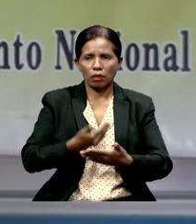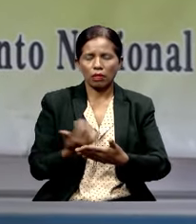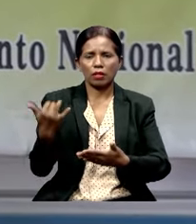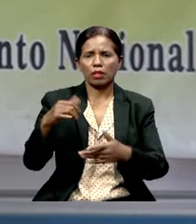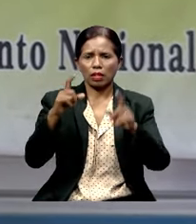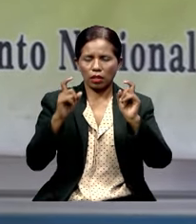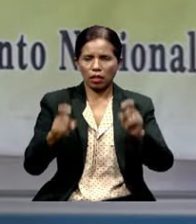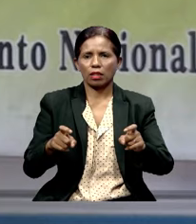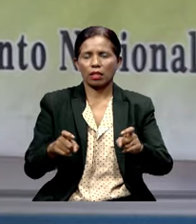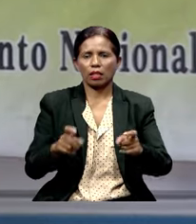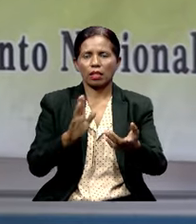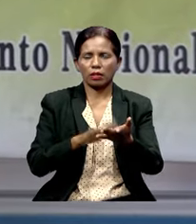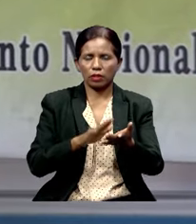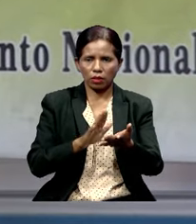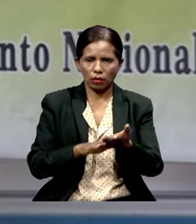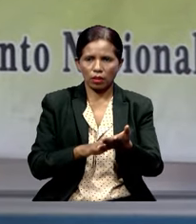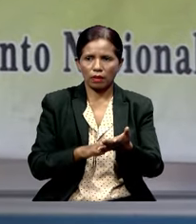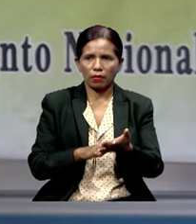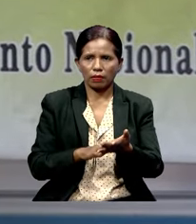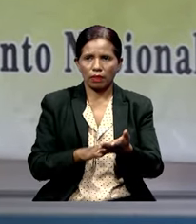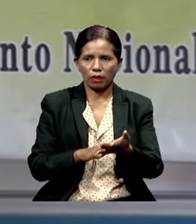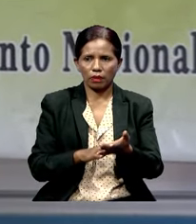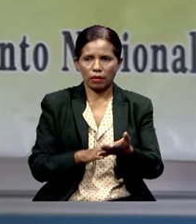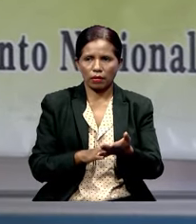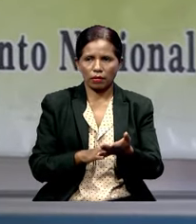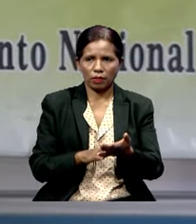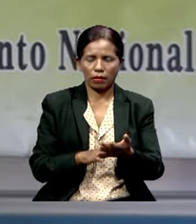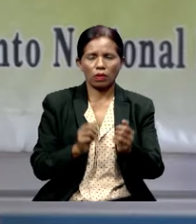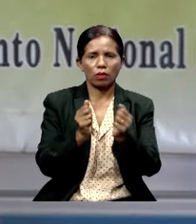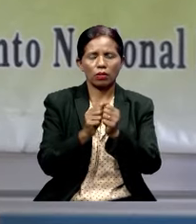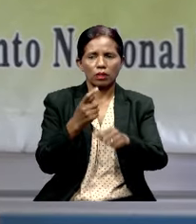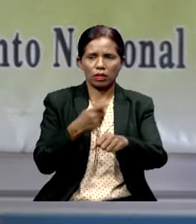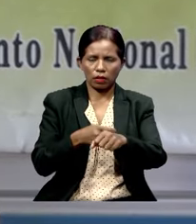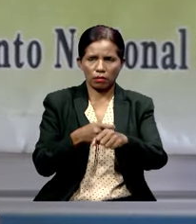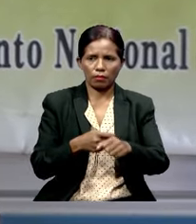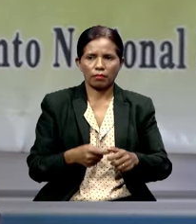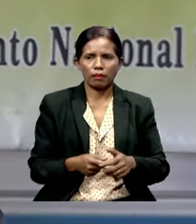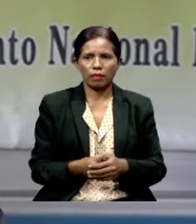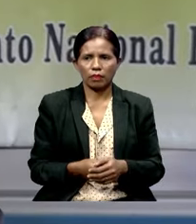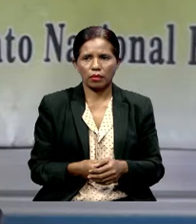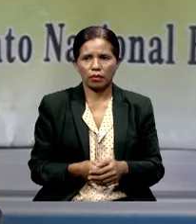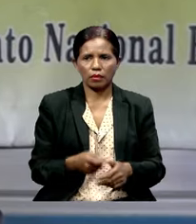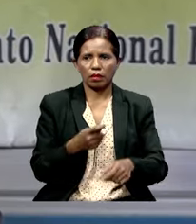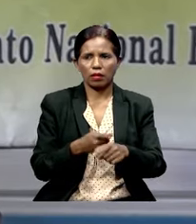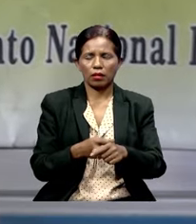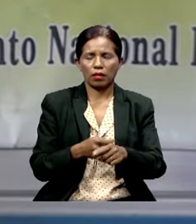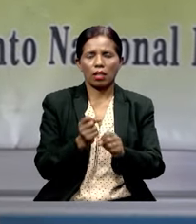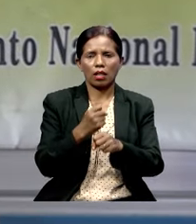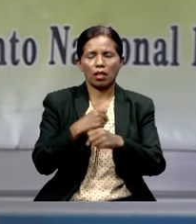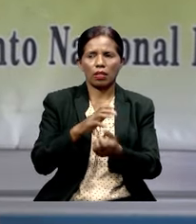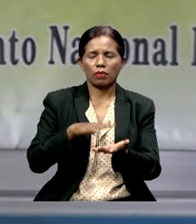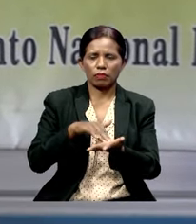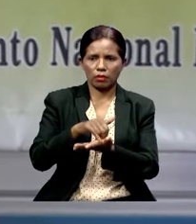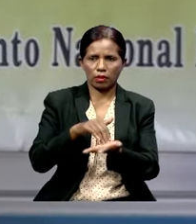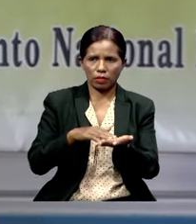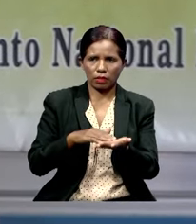tuir sekolah bos honya tempo situ saya serasa nih hafraku